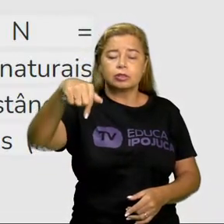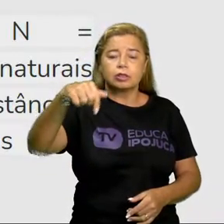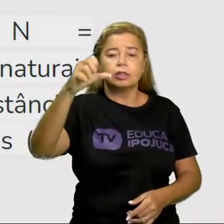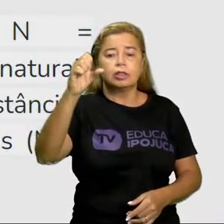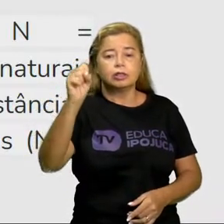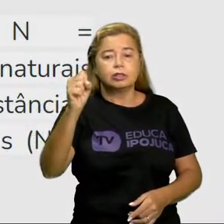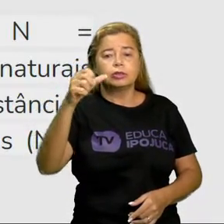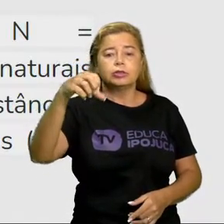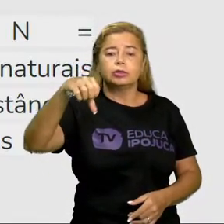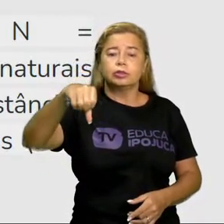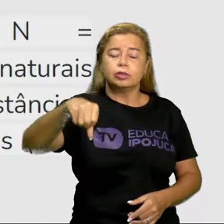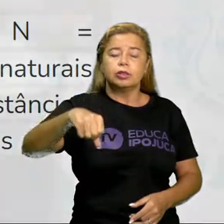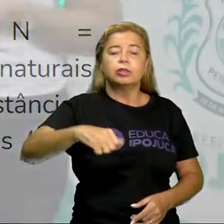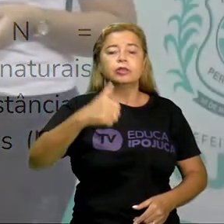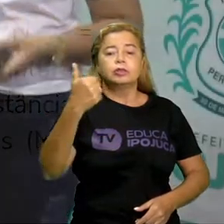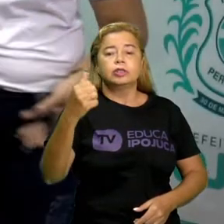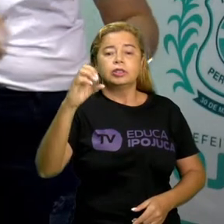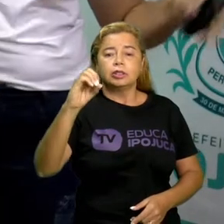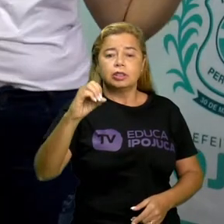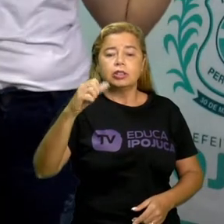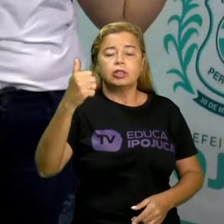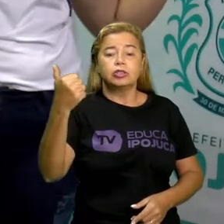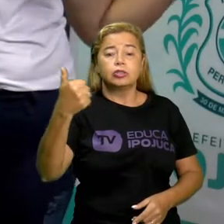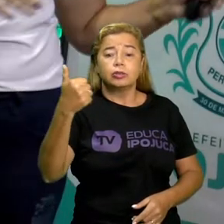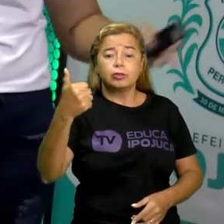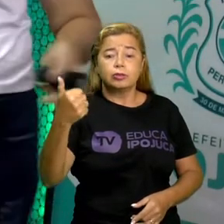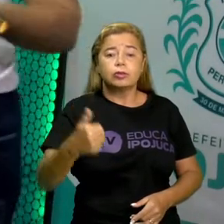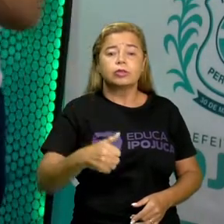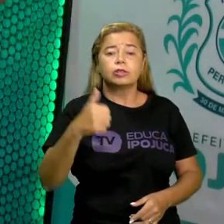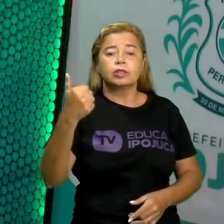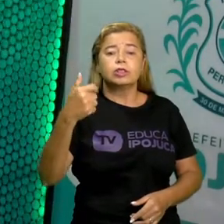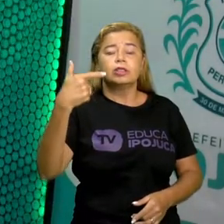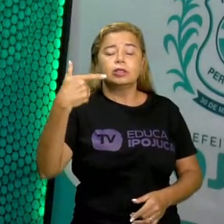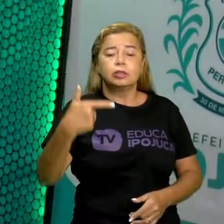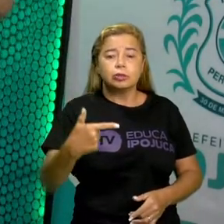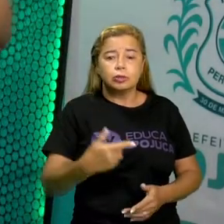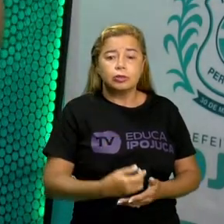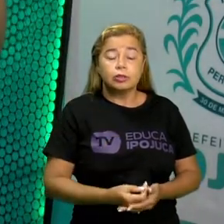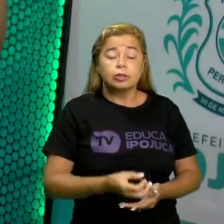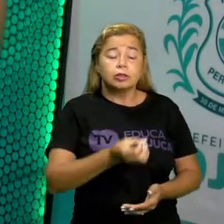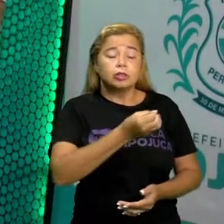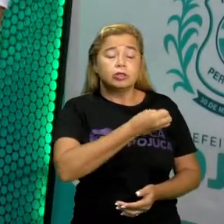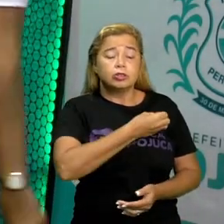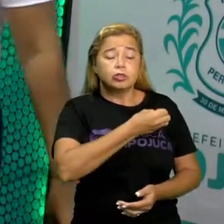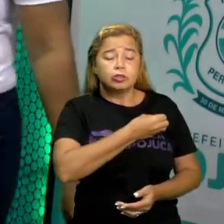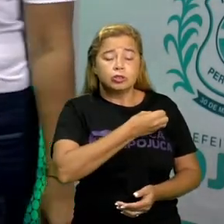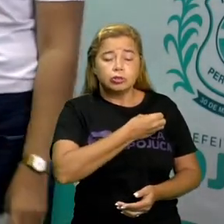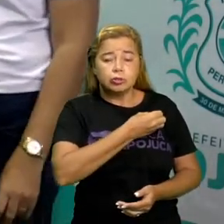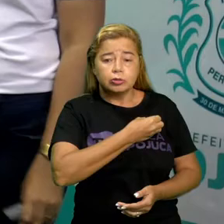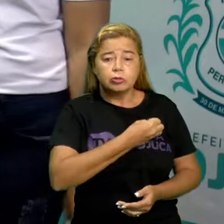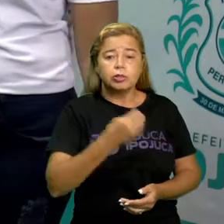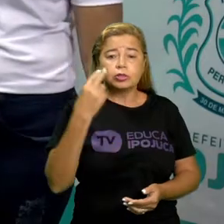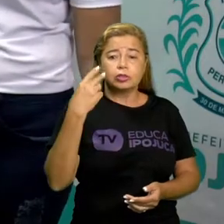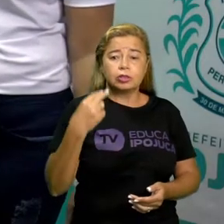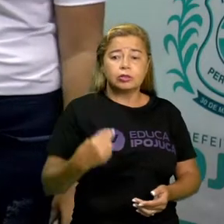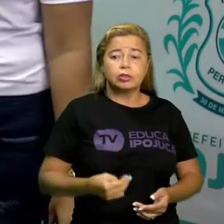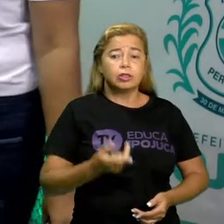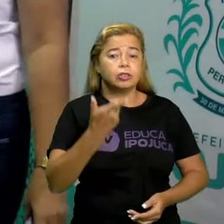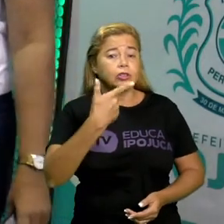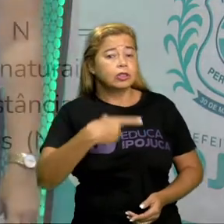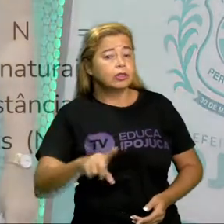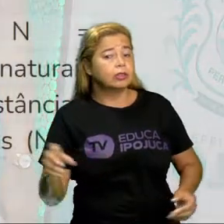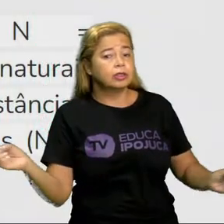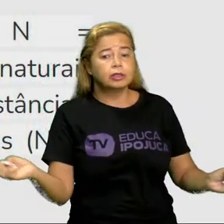11, 12, 20, porque os números naturais eles são infinitos, certo? Mas vê